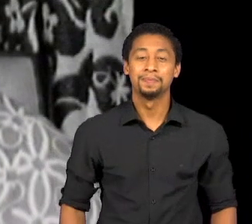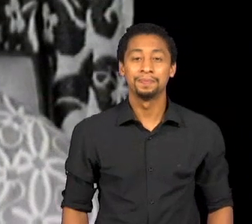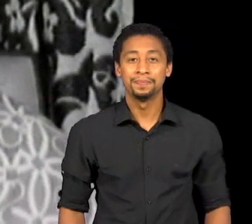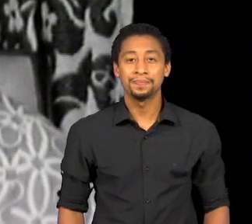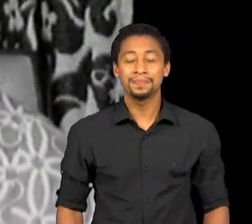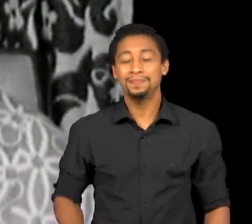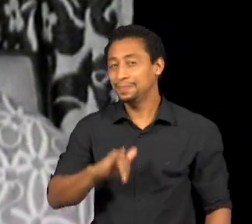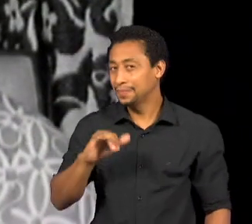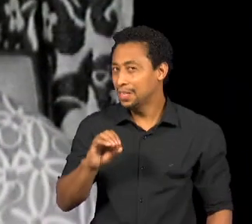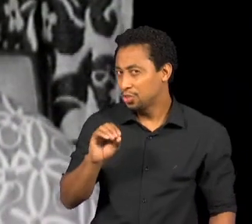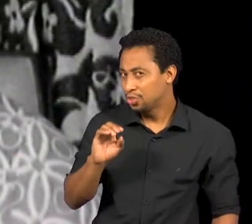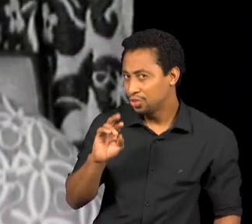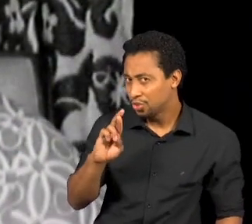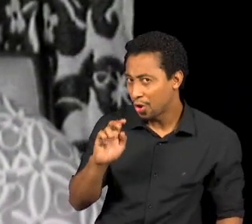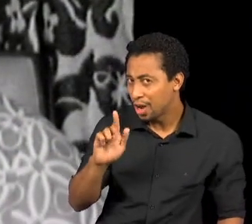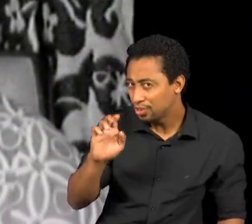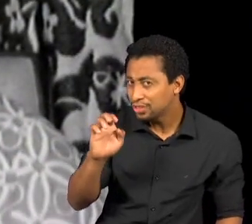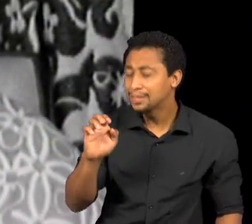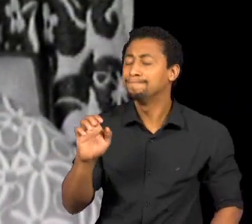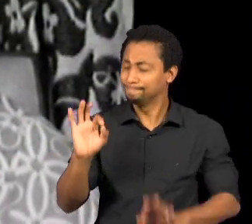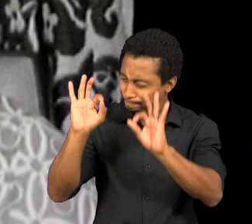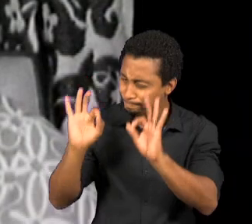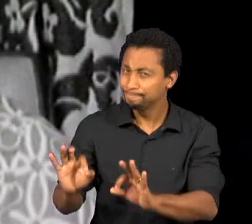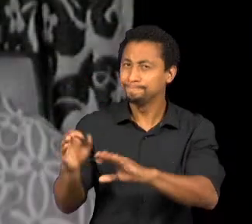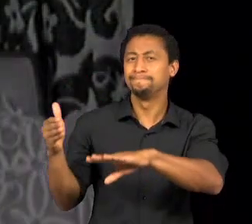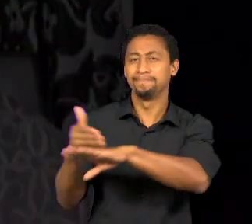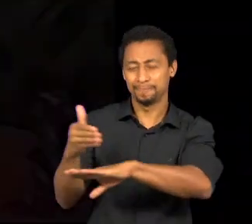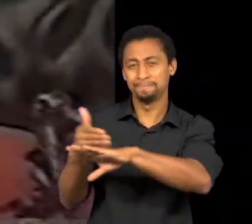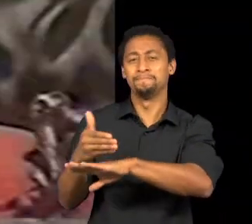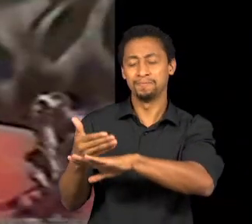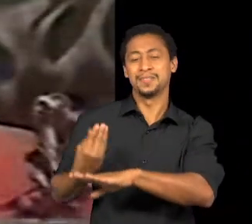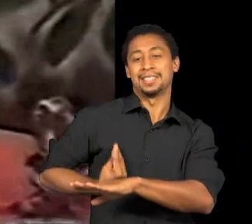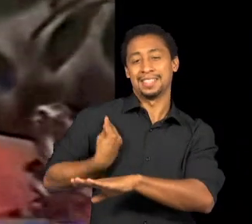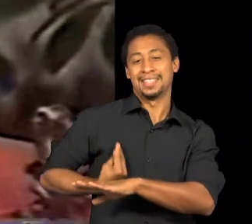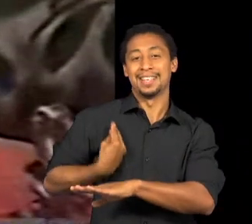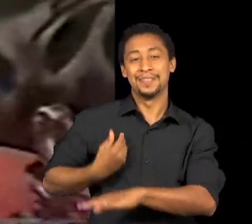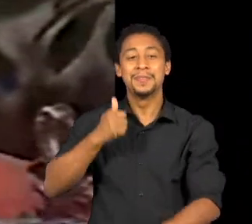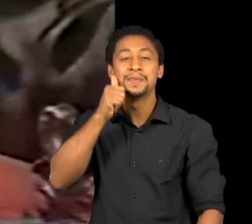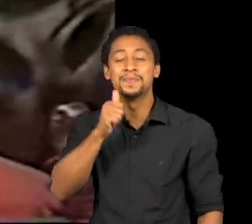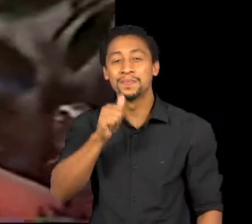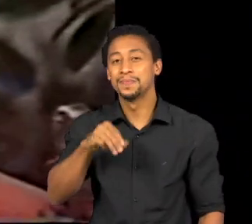Jorge Andrade realmente faz parte da vida da atriz.